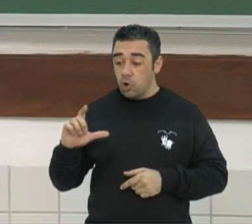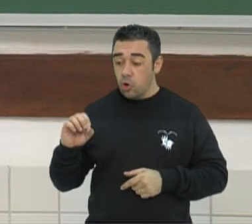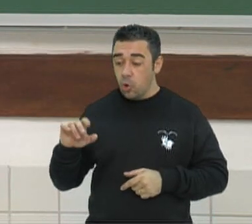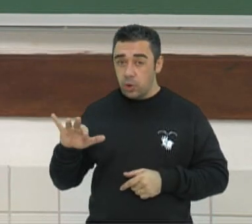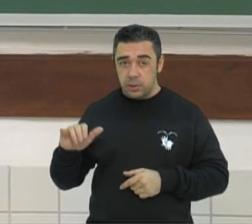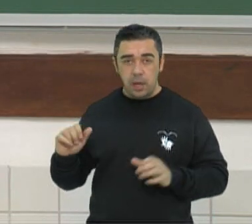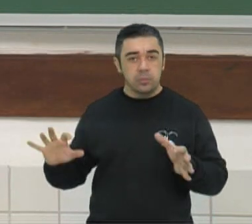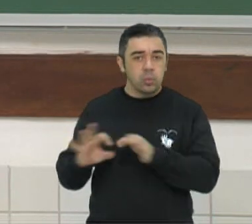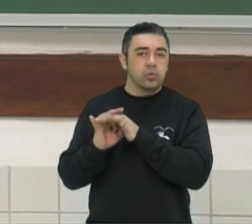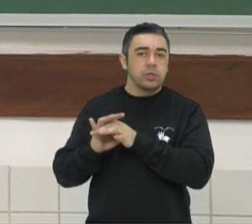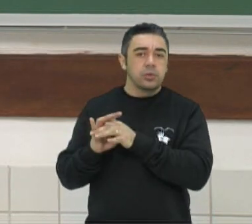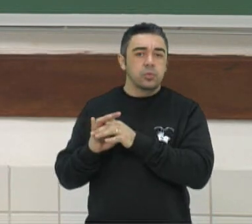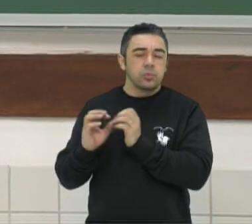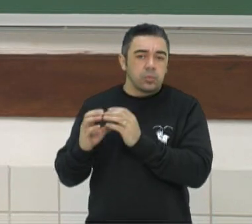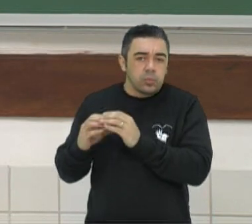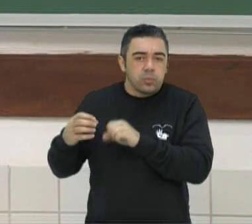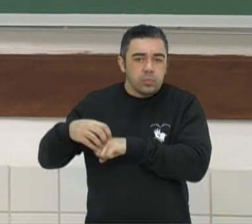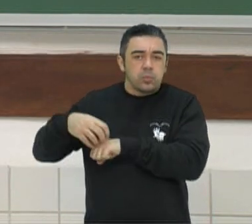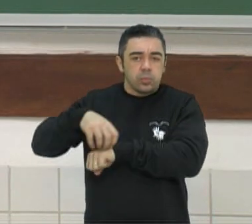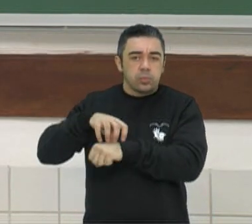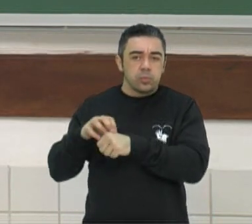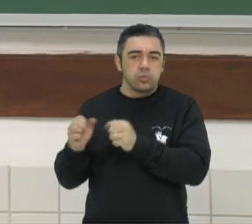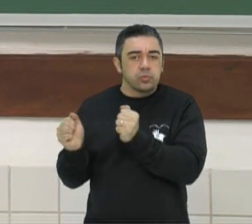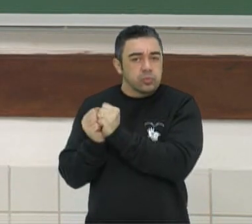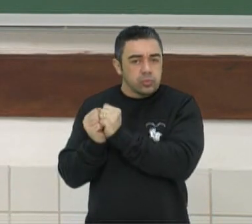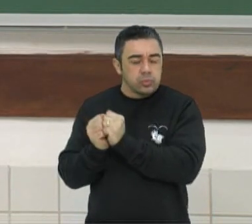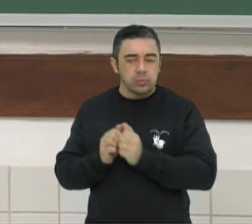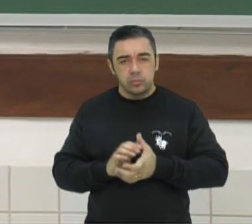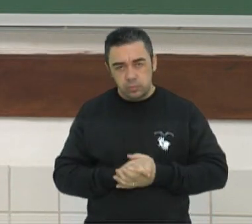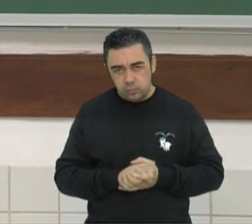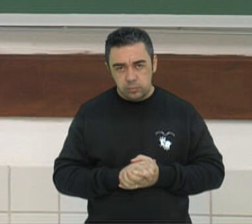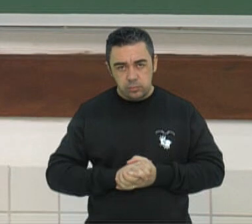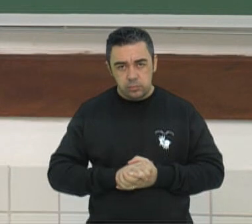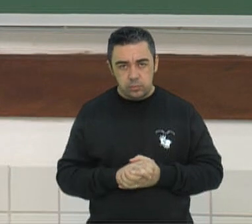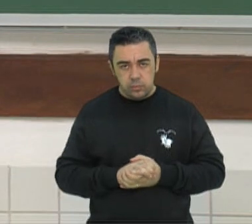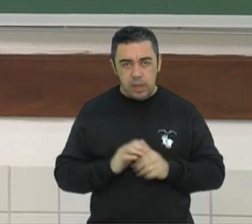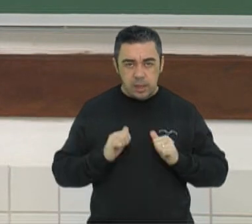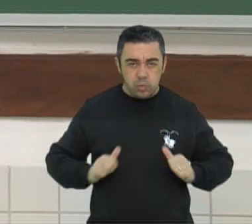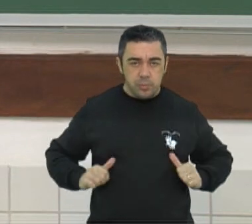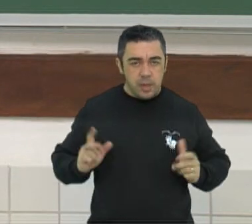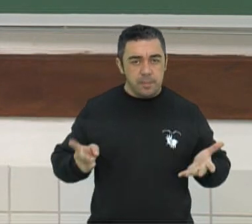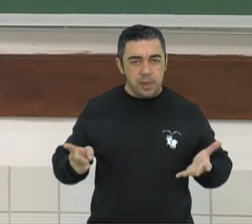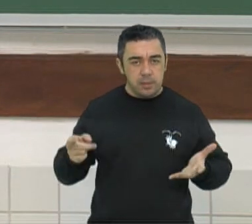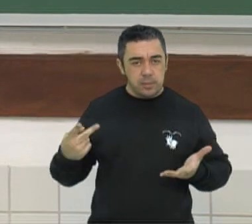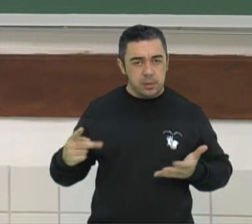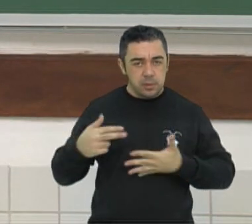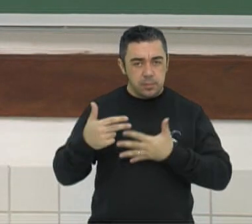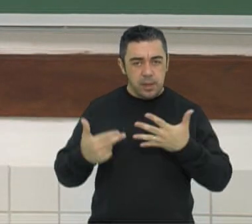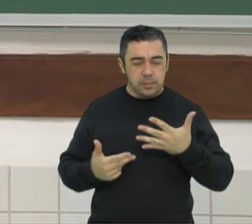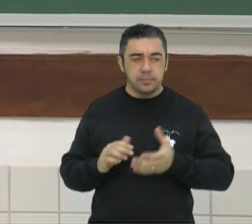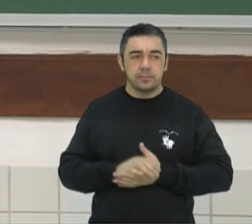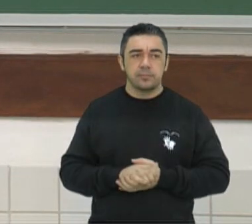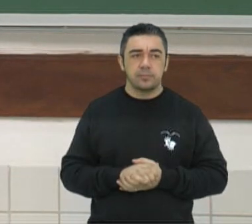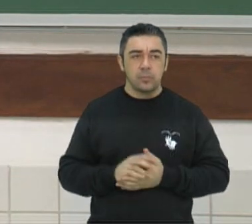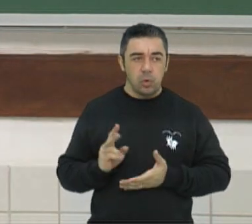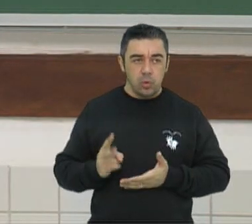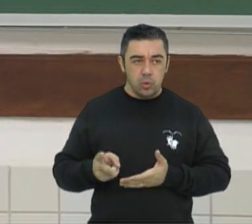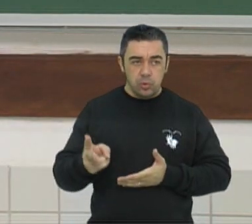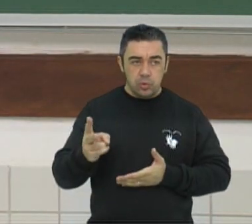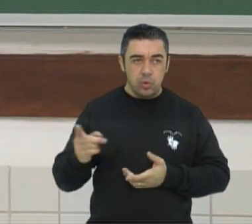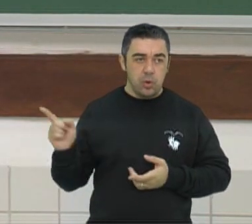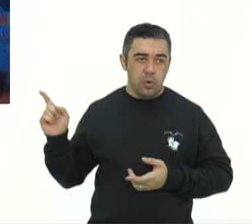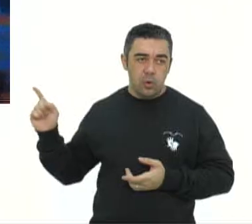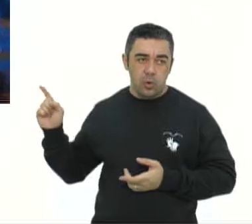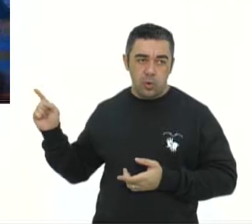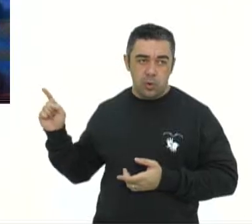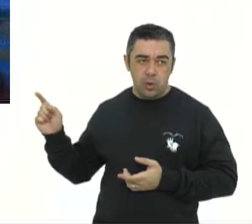anatomicamente. Colônia, também é a divisão de trabalho, mas eles são unidos anatomicamente, todos da mesma espécie, ok? Continuando aqui, mostrando ainda